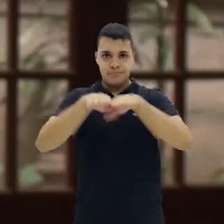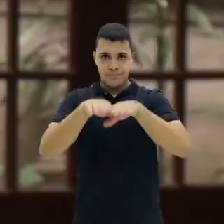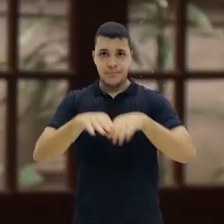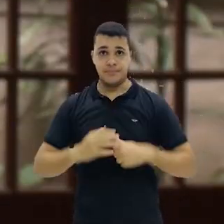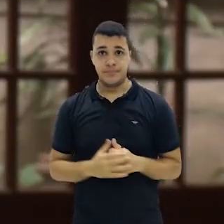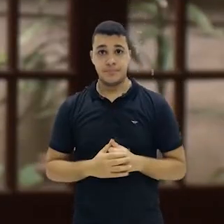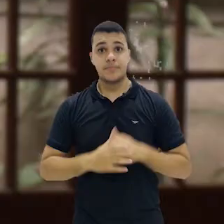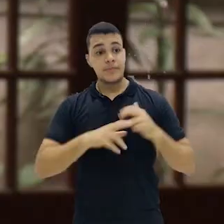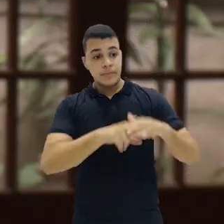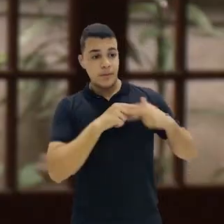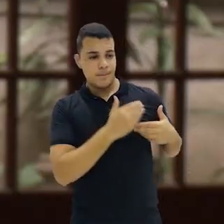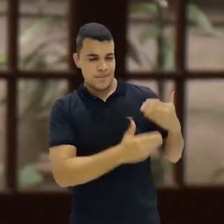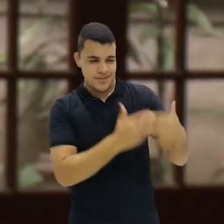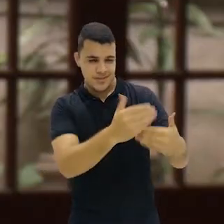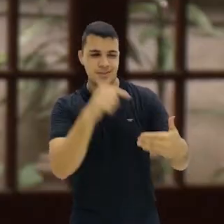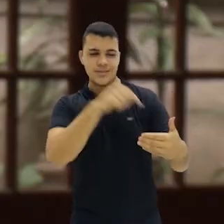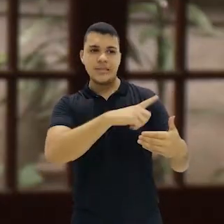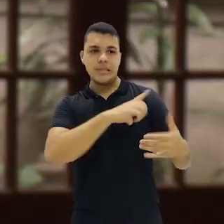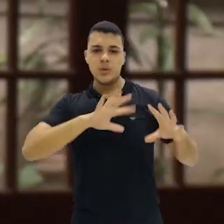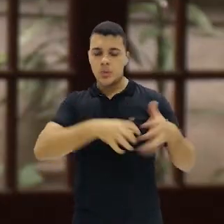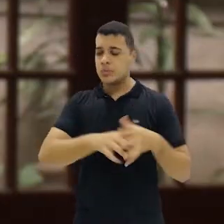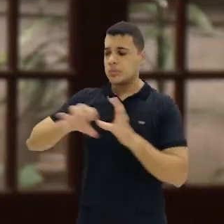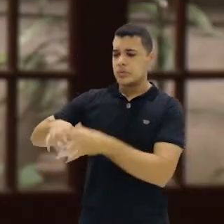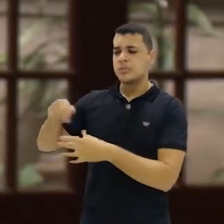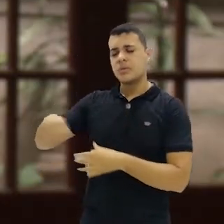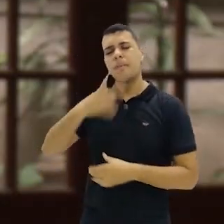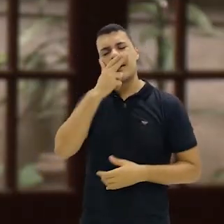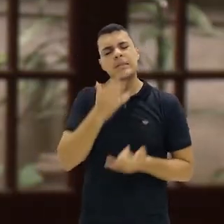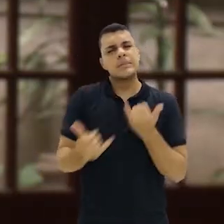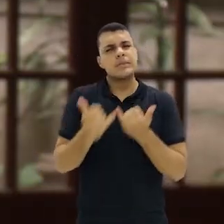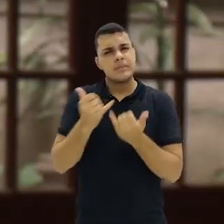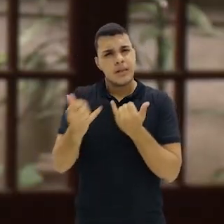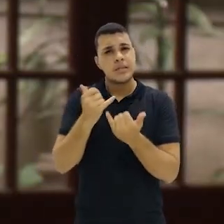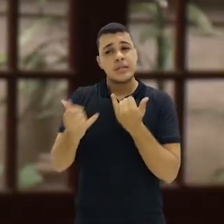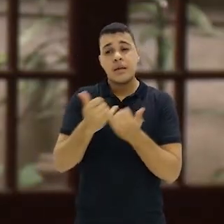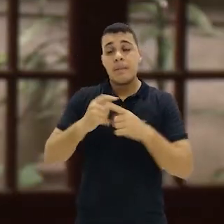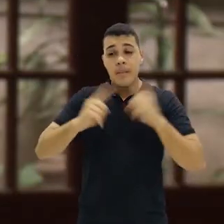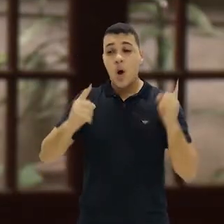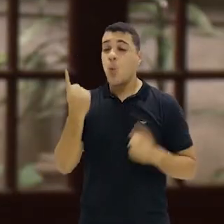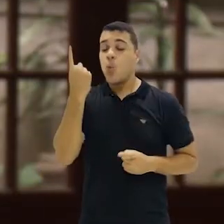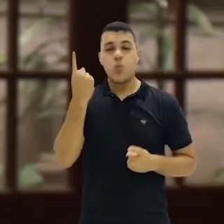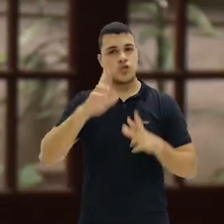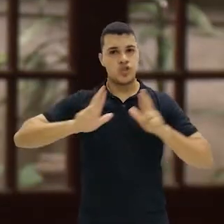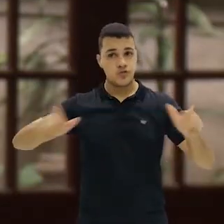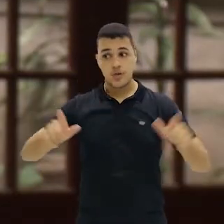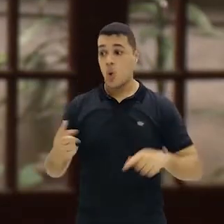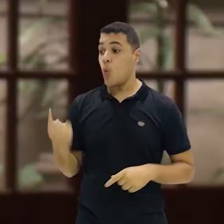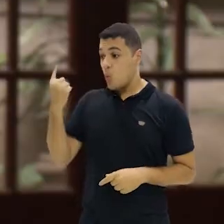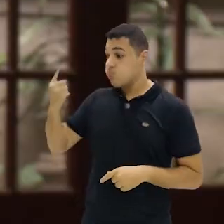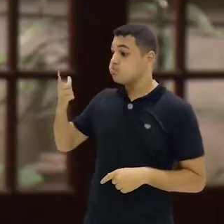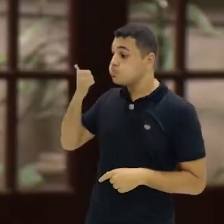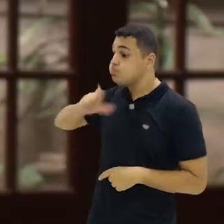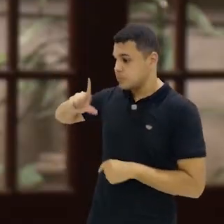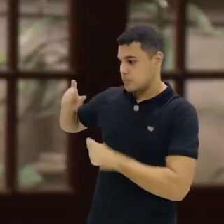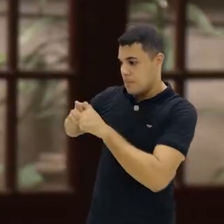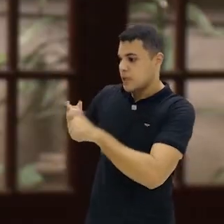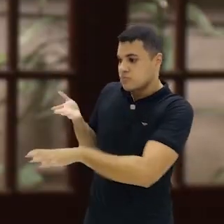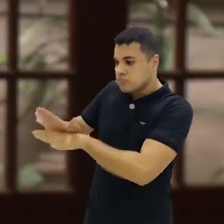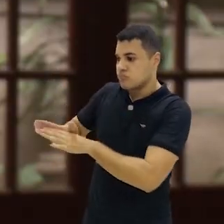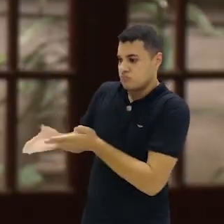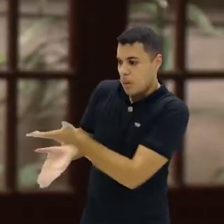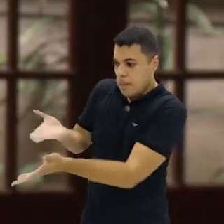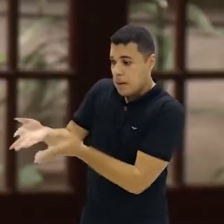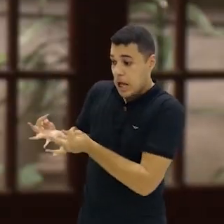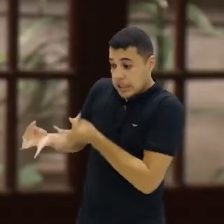única diferença que vai existir é que um foi submetido ao tratamento A e o outro foi submetido ao tratamento B, caso exista